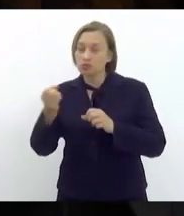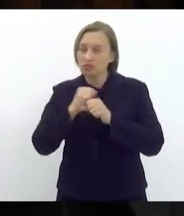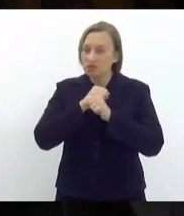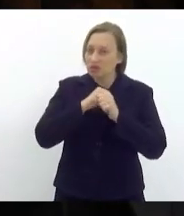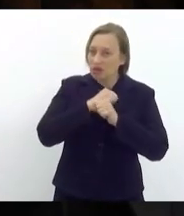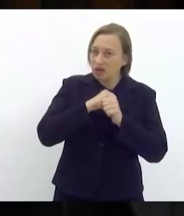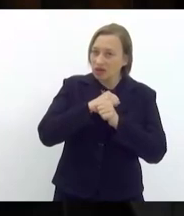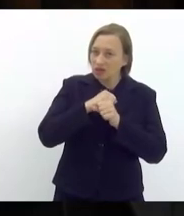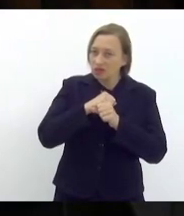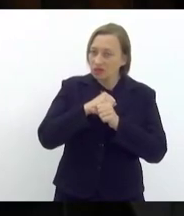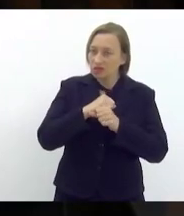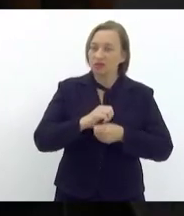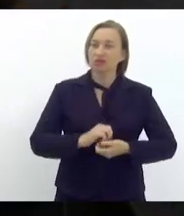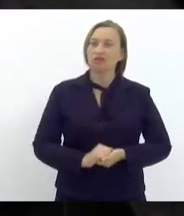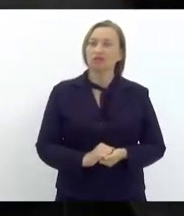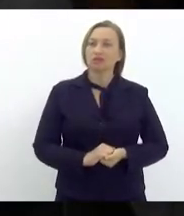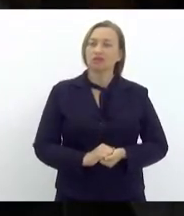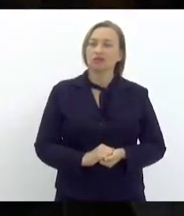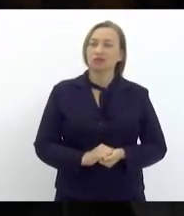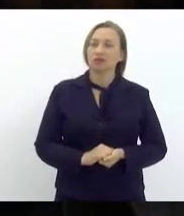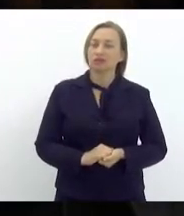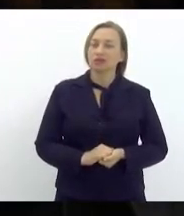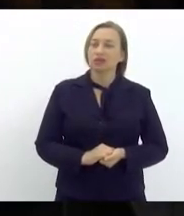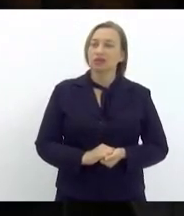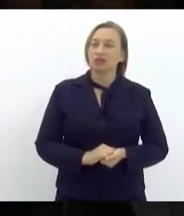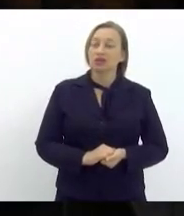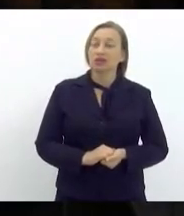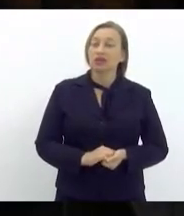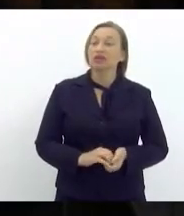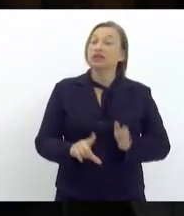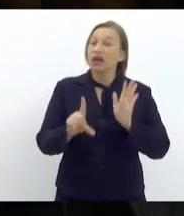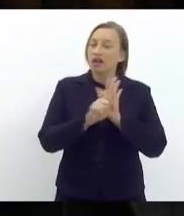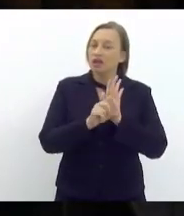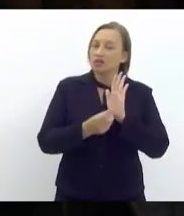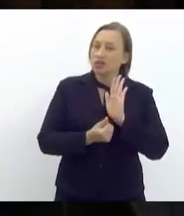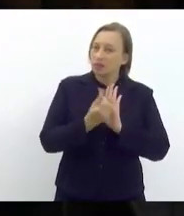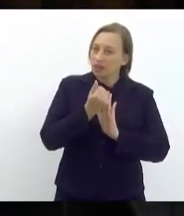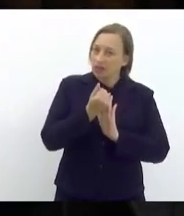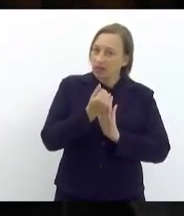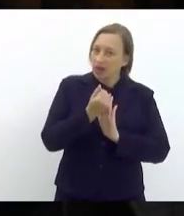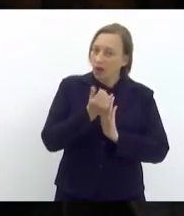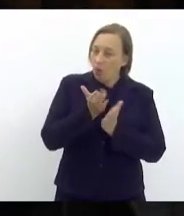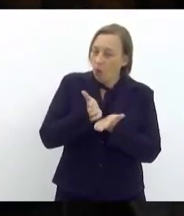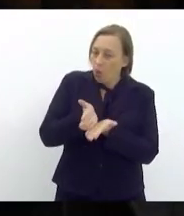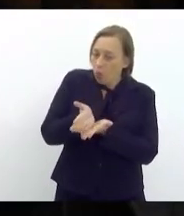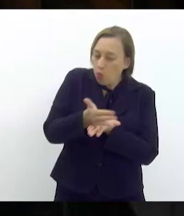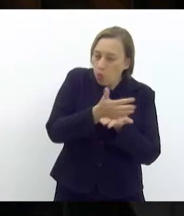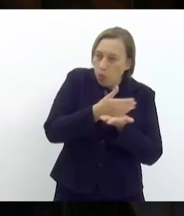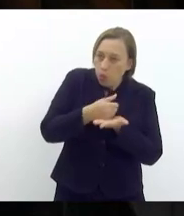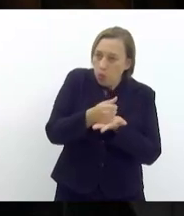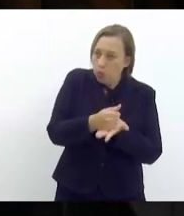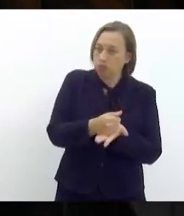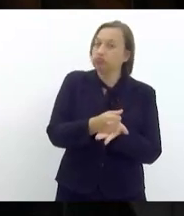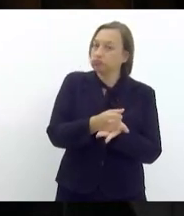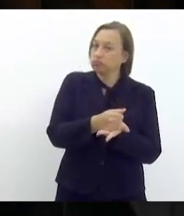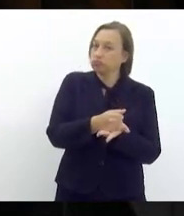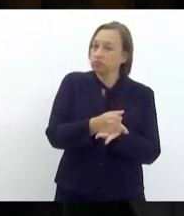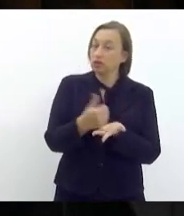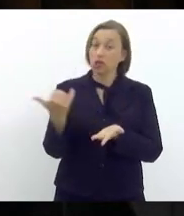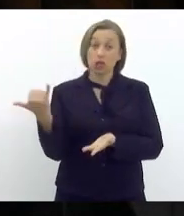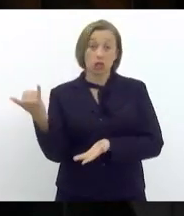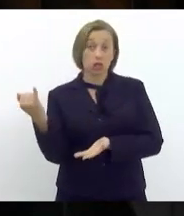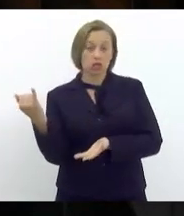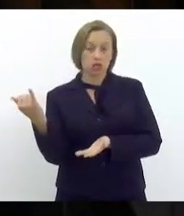fez o contingenciamento da lei orçamentária deputado André Corrêa e carregou a caneta